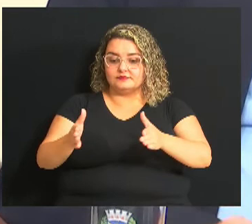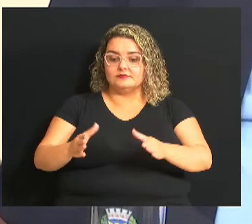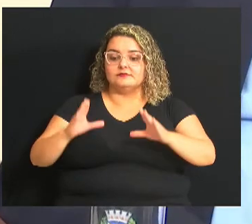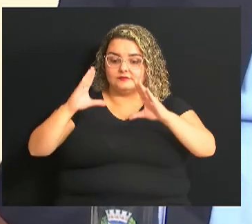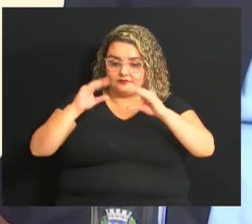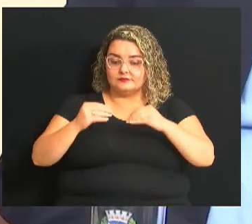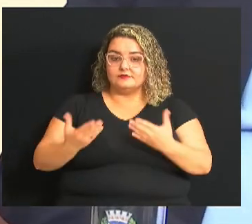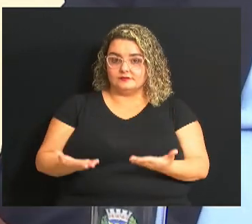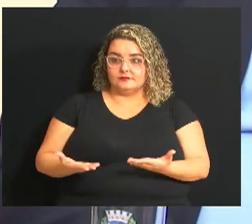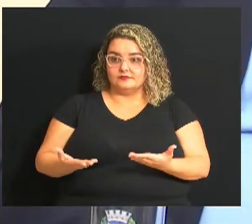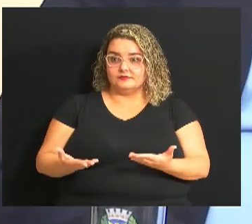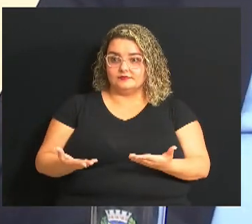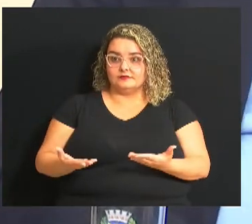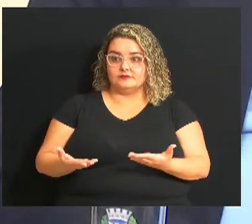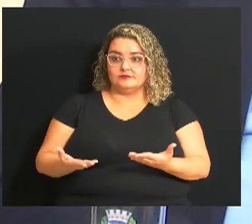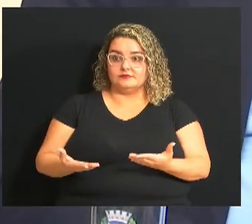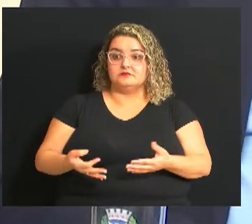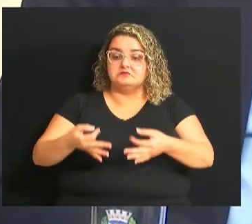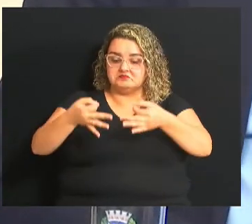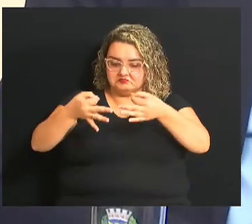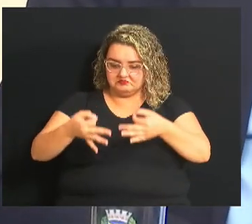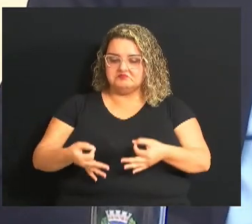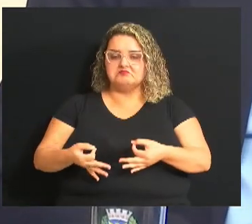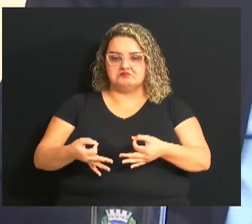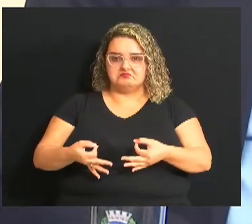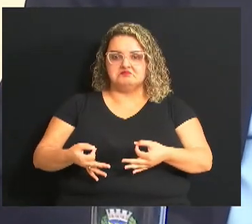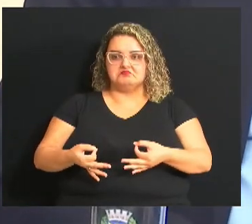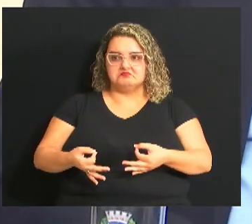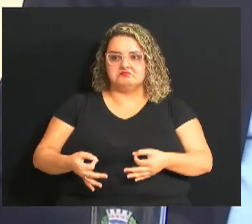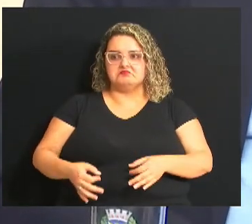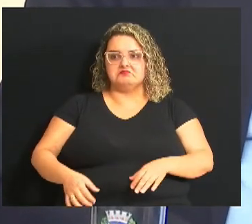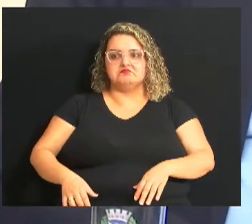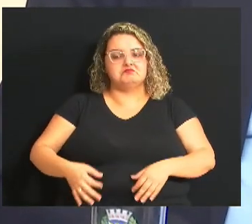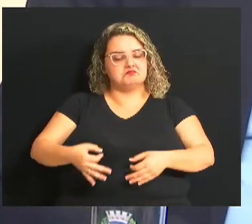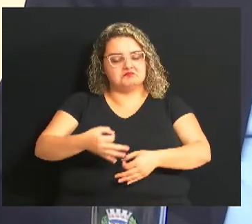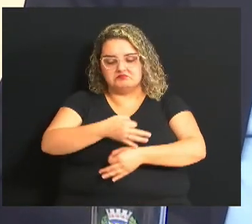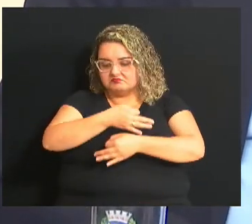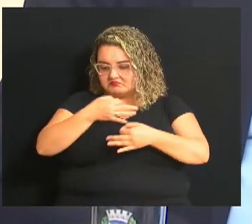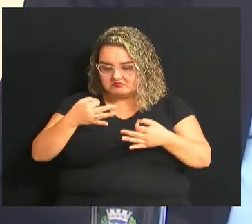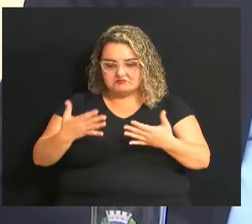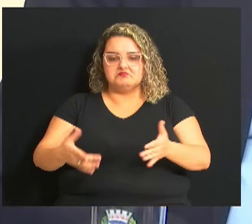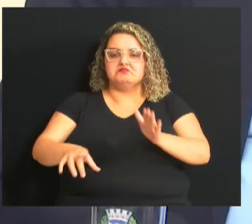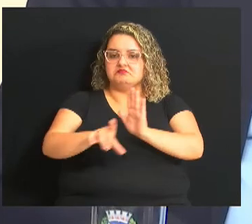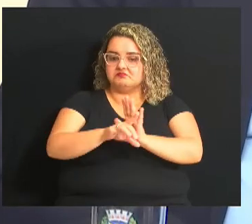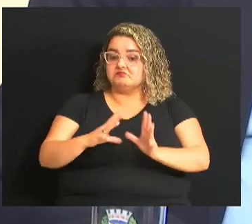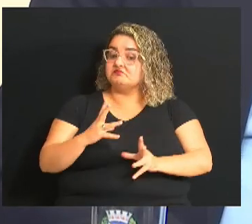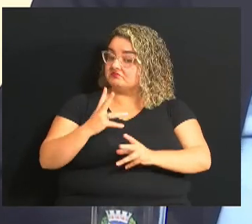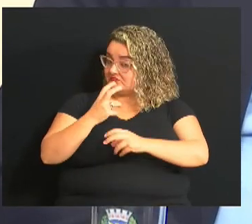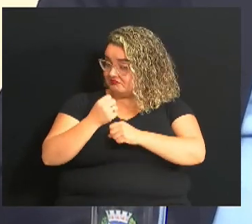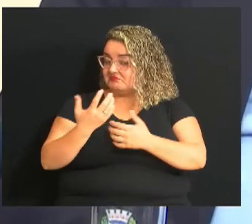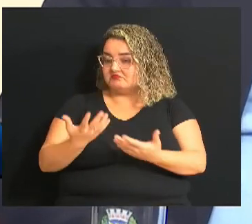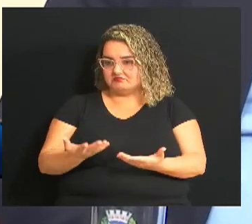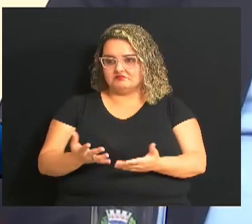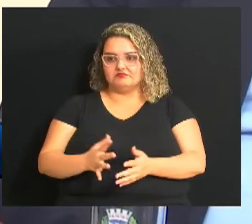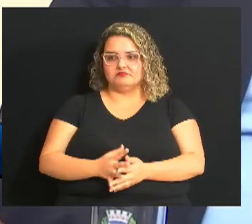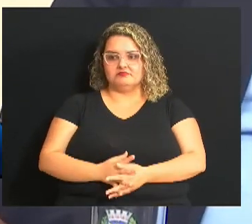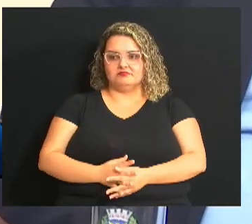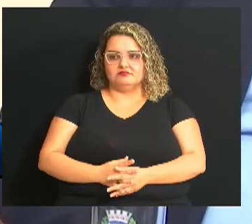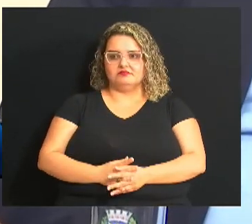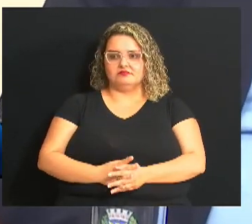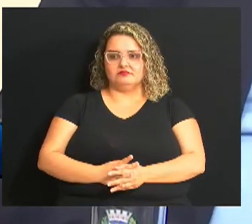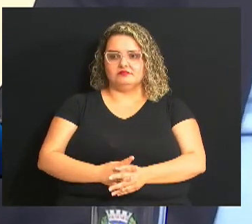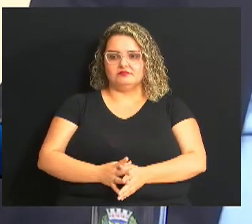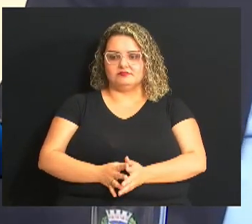foram homenagens justas, legítimas, né, fortes, né?